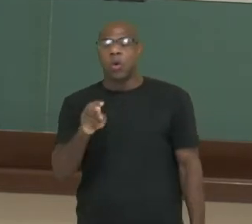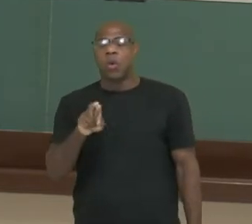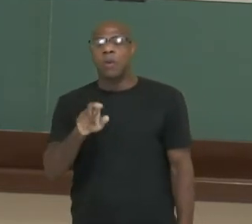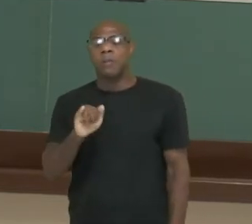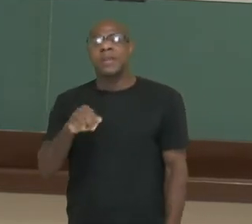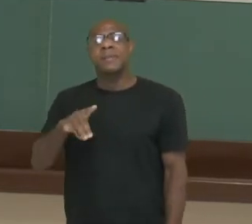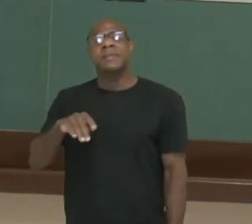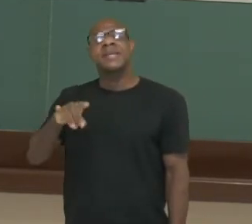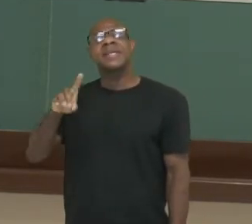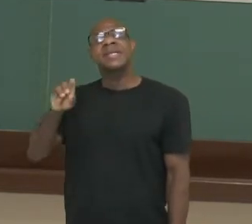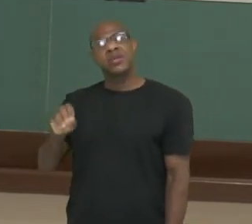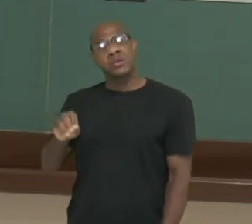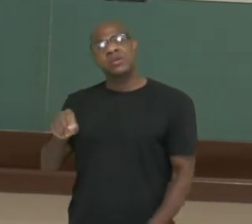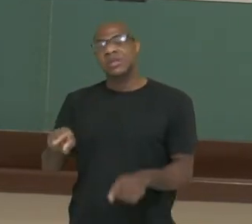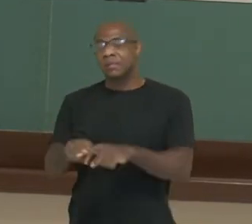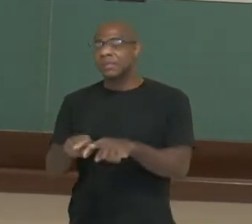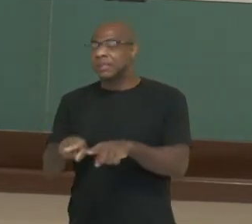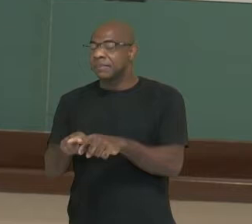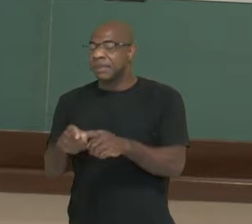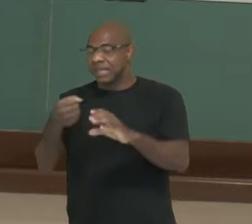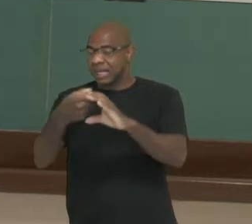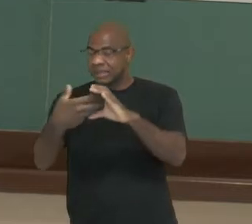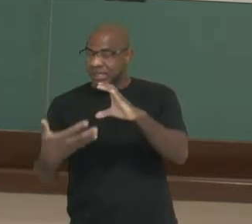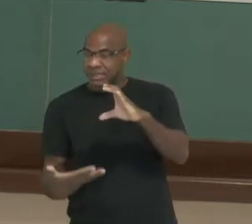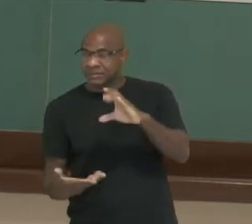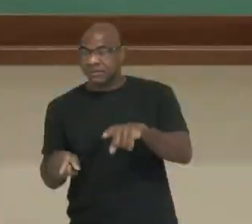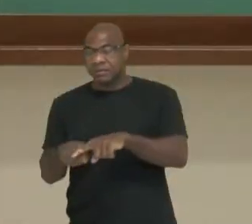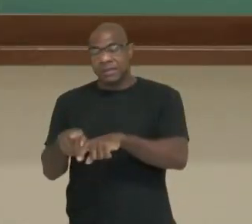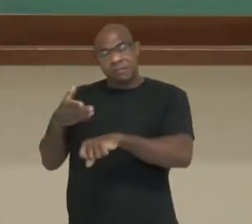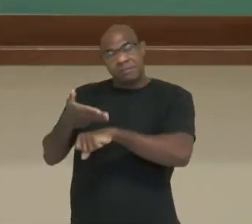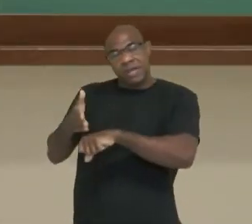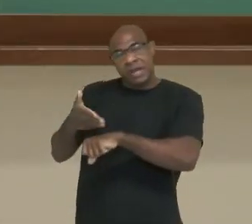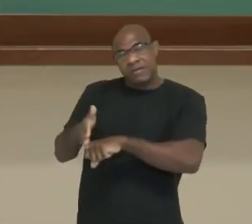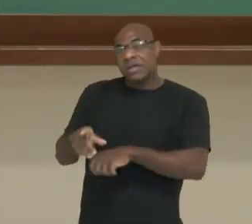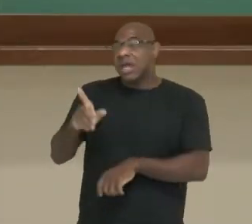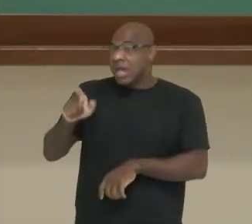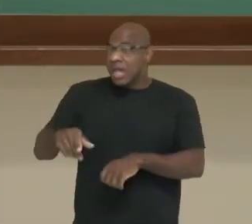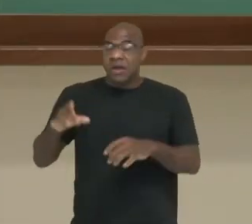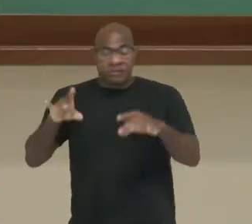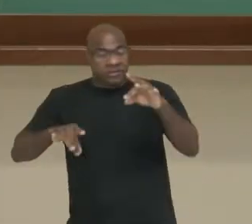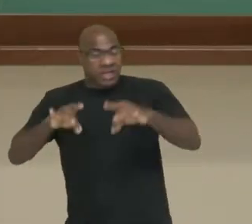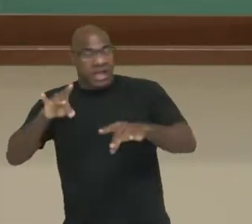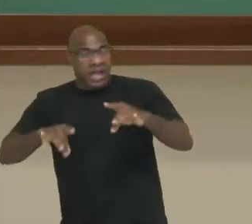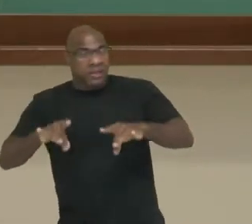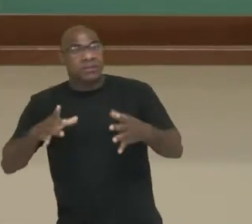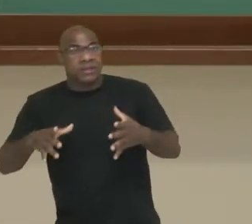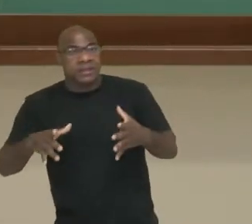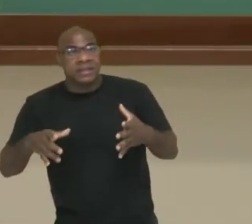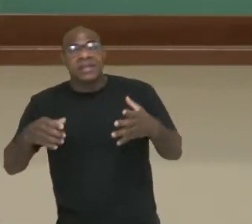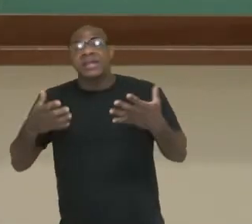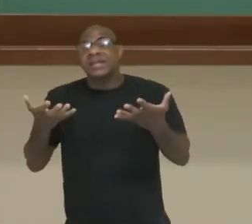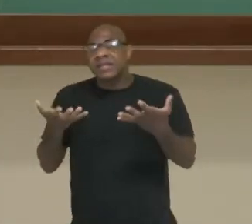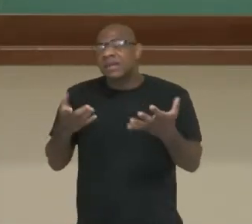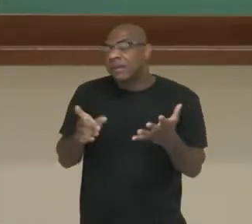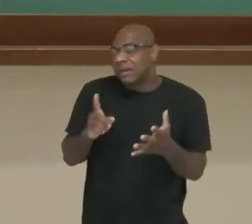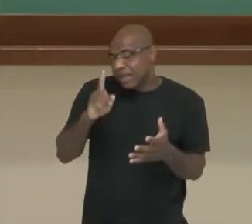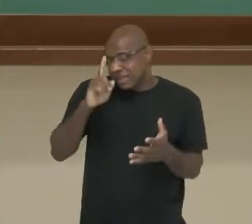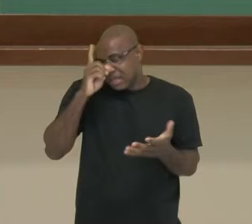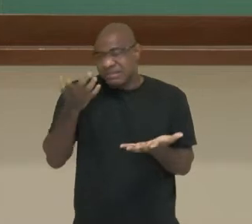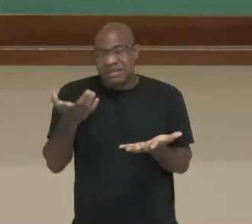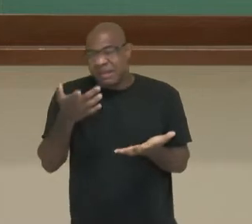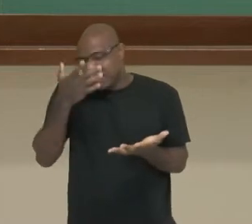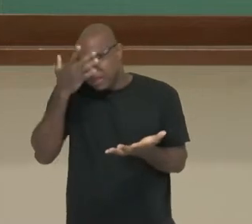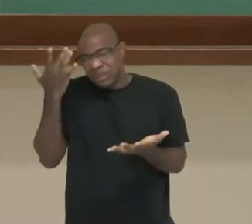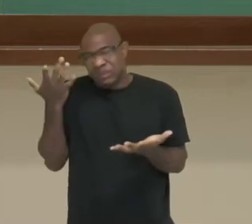práticas. Então a gente vai falar do teatro do oprimido, né? Que é um teatro que pretende o quê? Tirar, né, esse oprimido